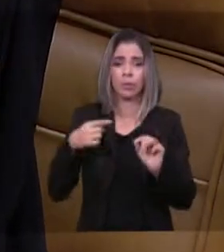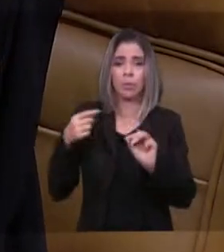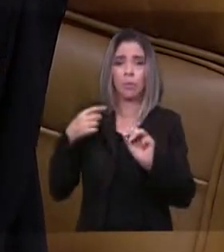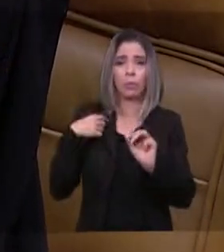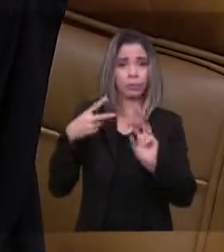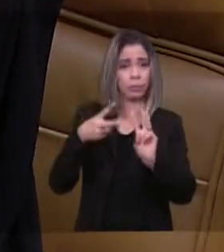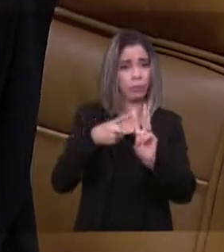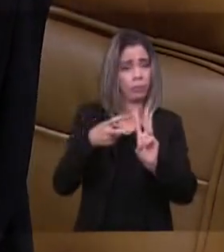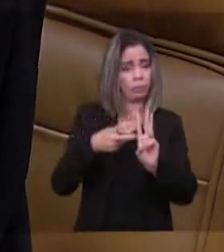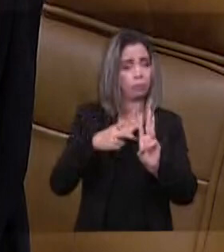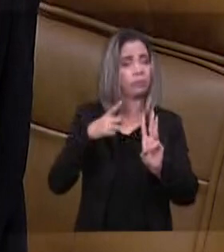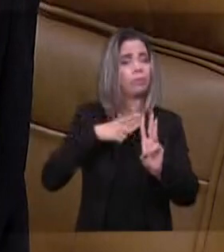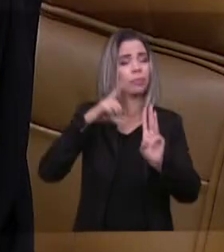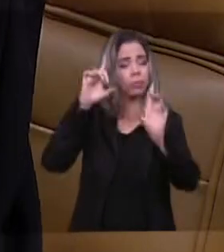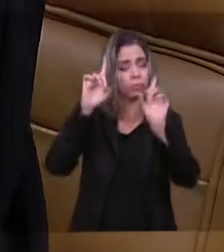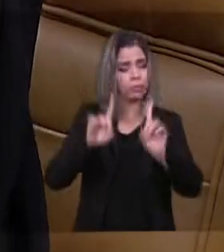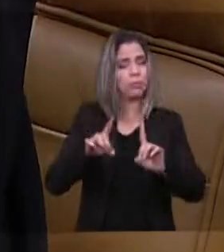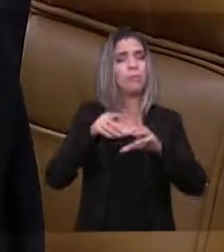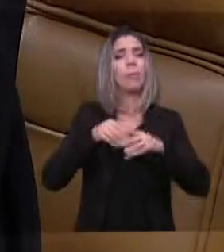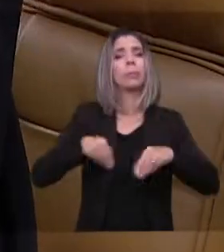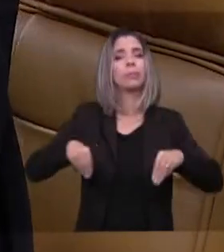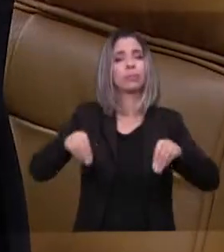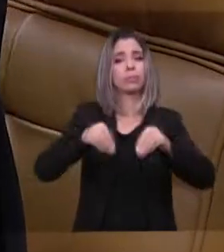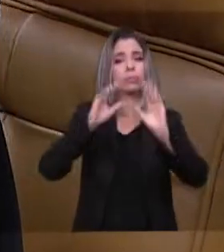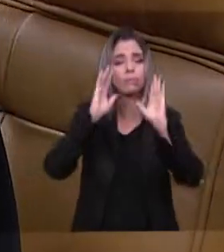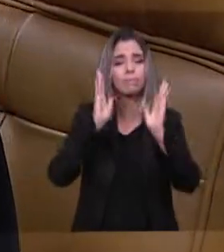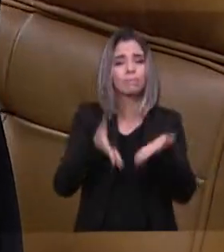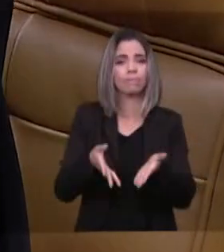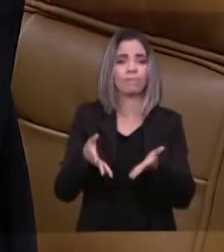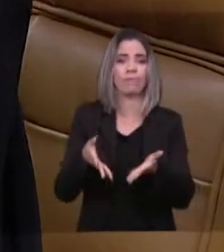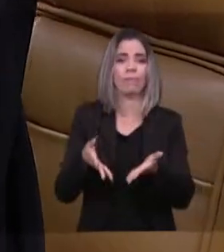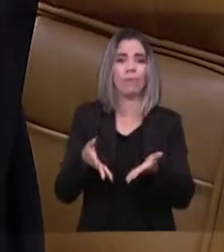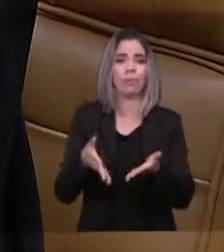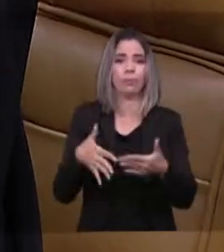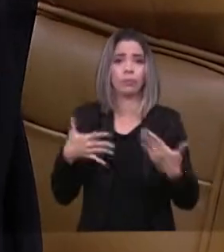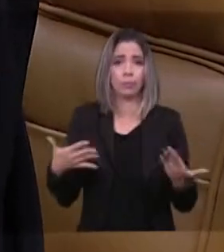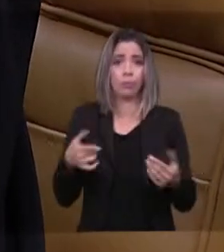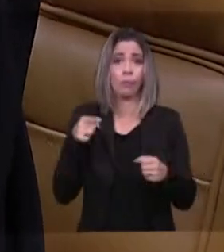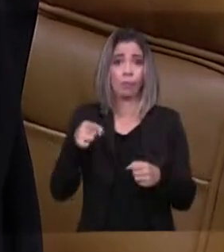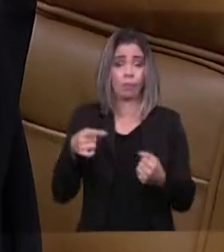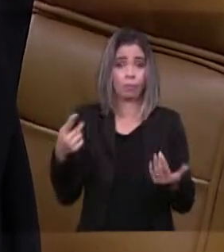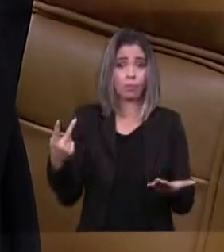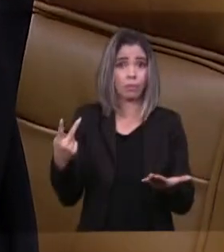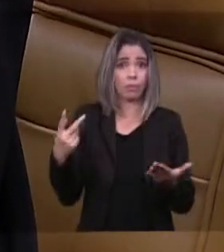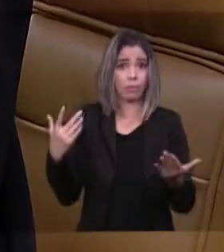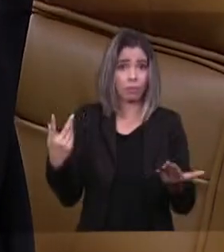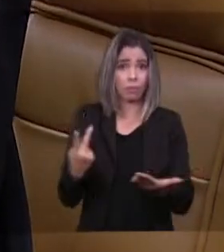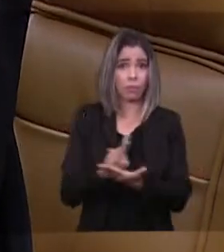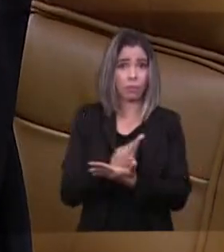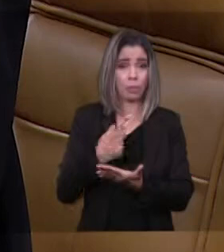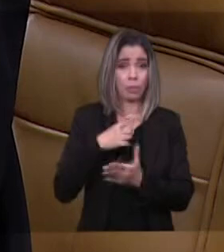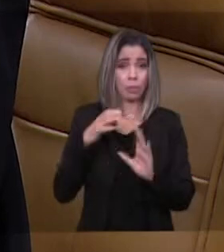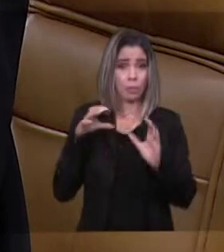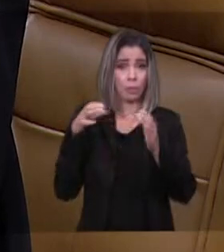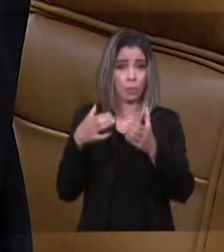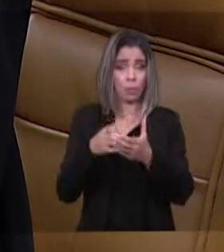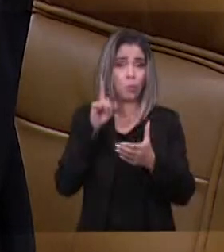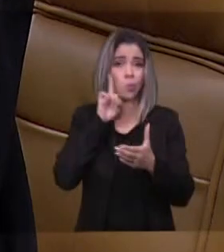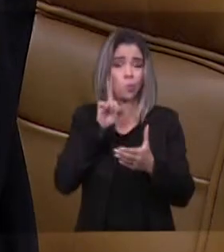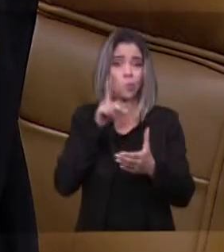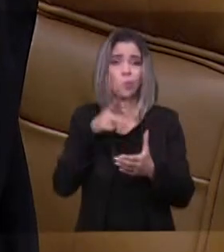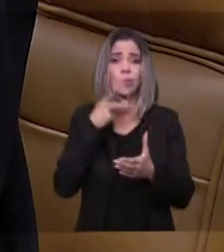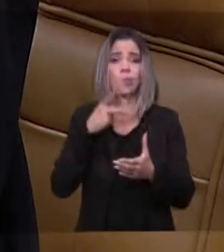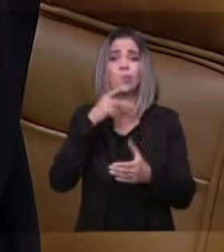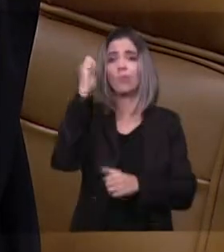têm direito congênito à terra. Naquela oportunidade, a Corte Interamericana de Direitos Humanos declarou que o